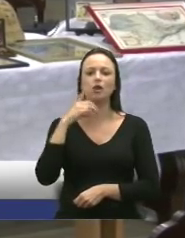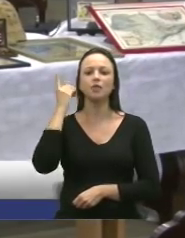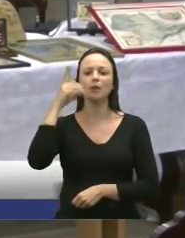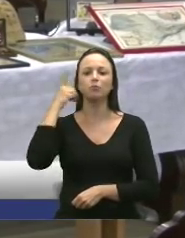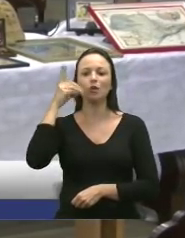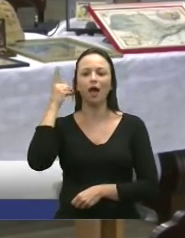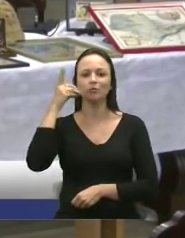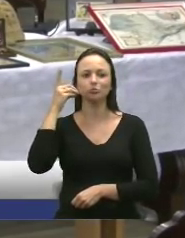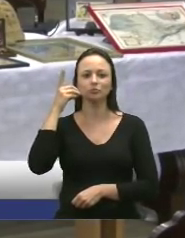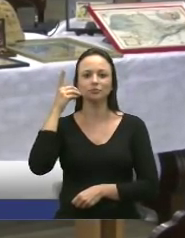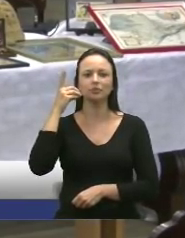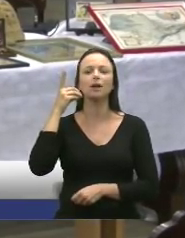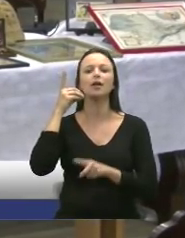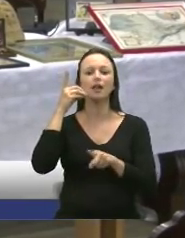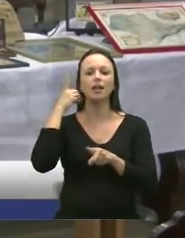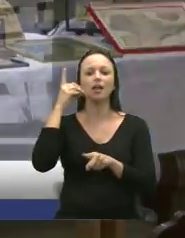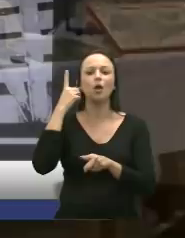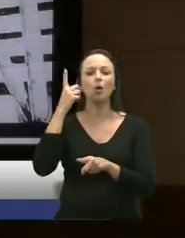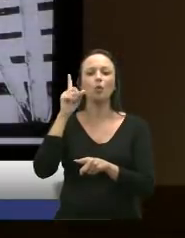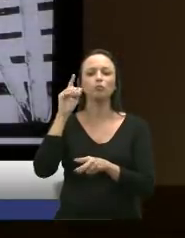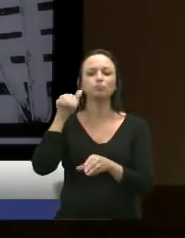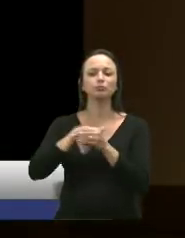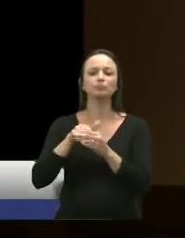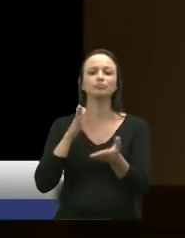eleito essa figura,